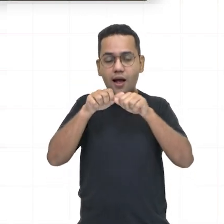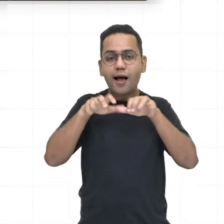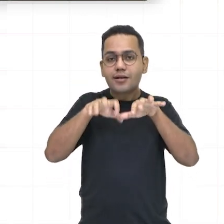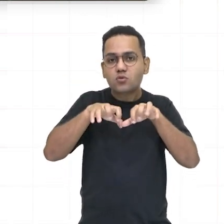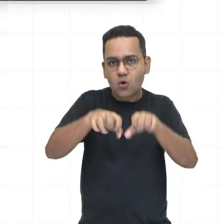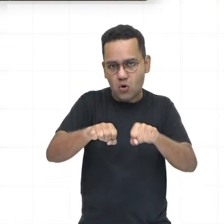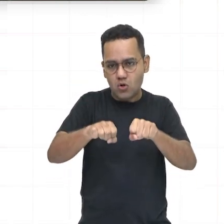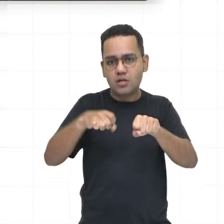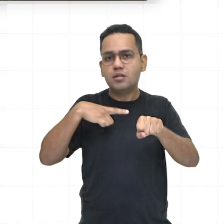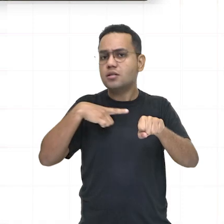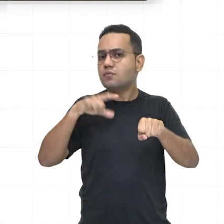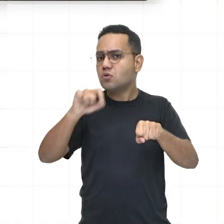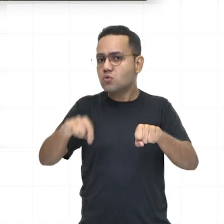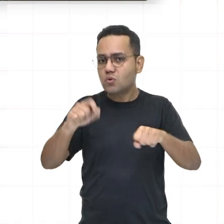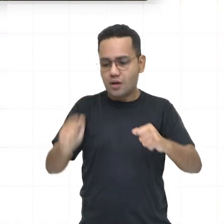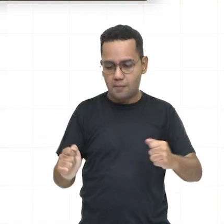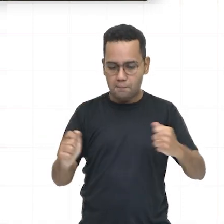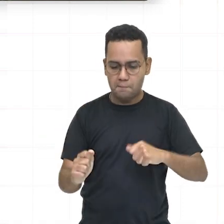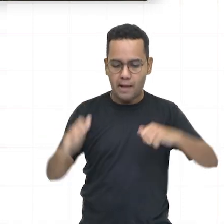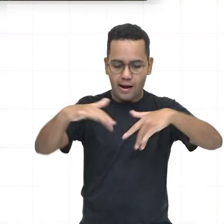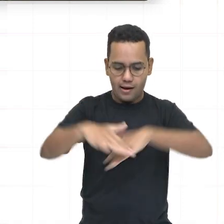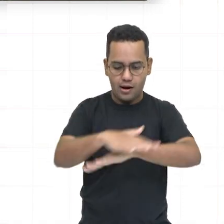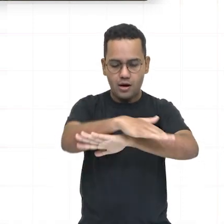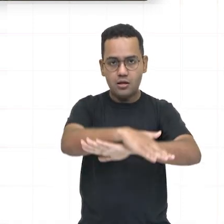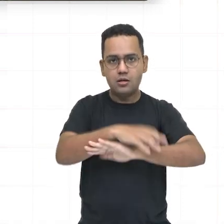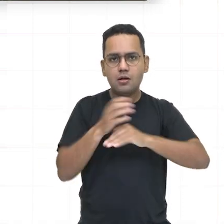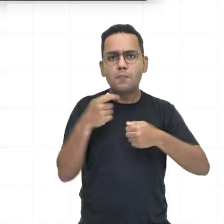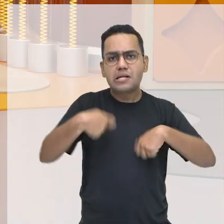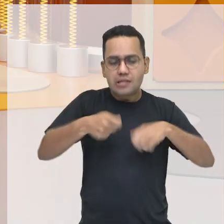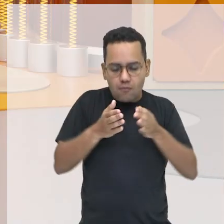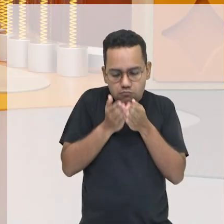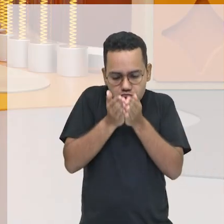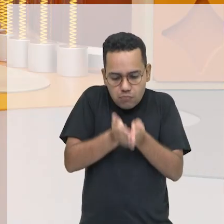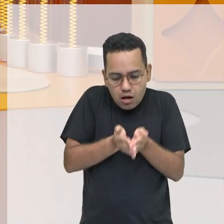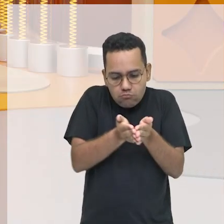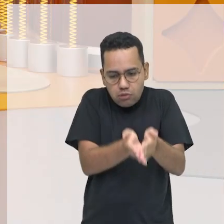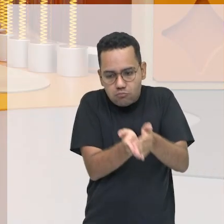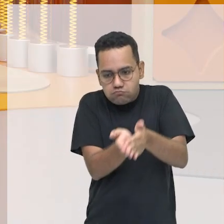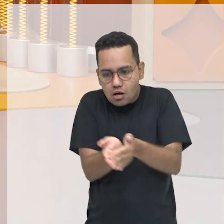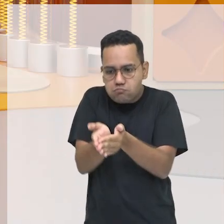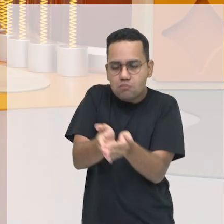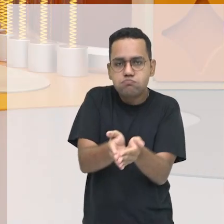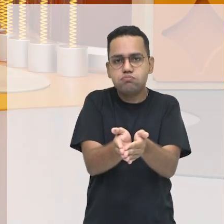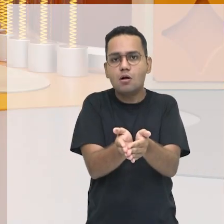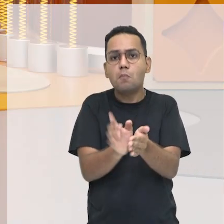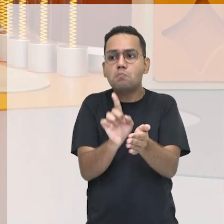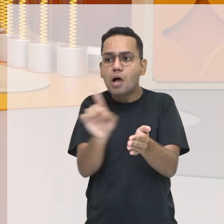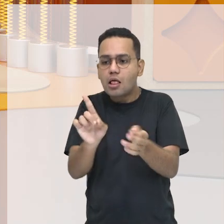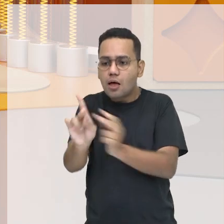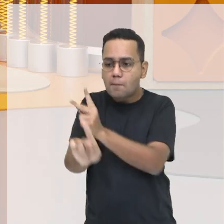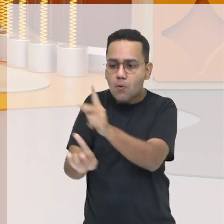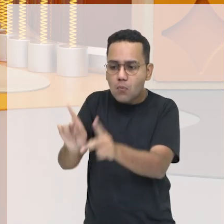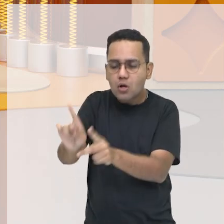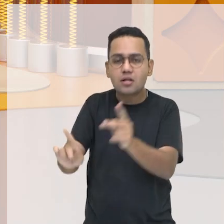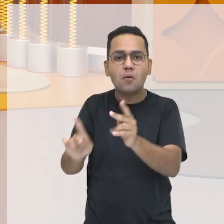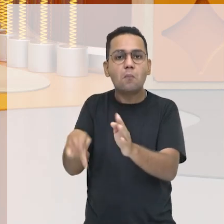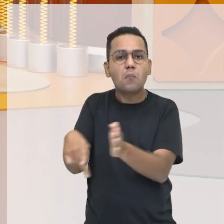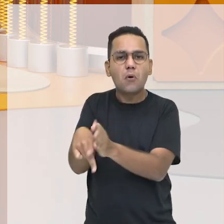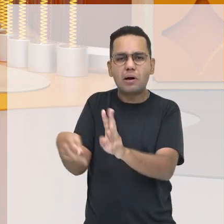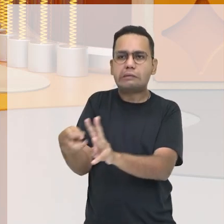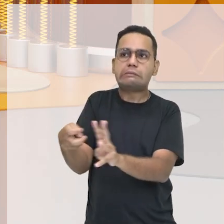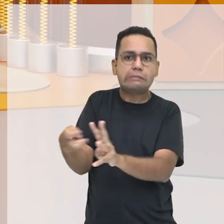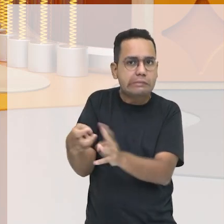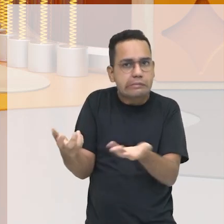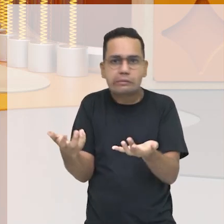lá oceanos, né? Chegávamos em lugares onde só havia a população nativa mais original,